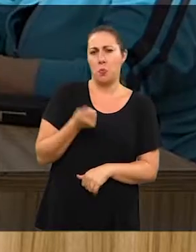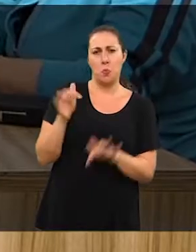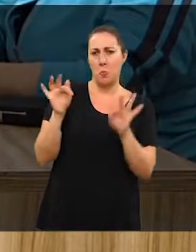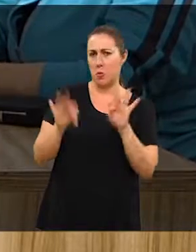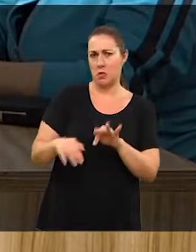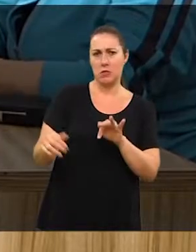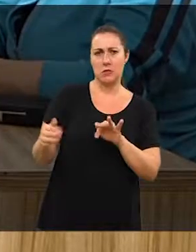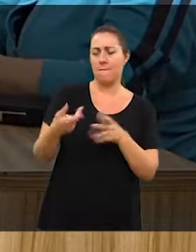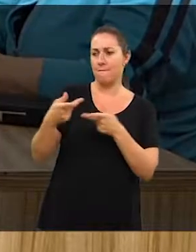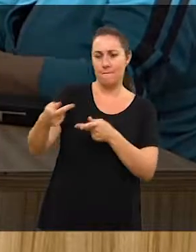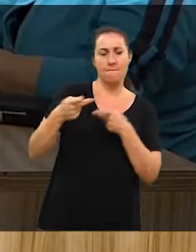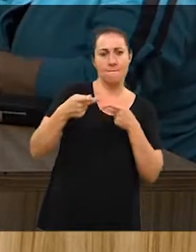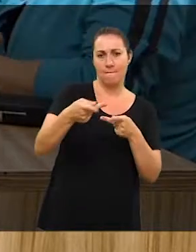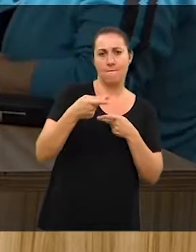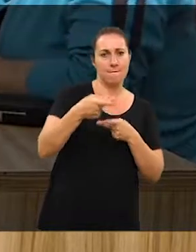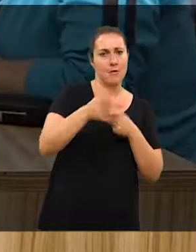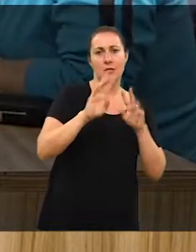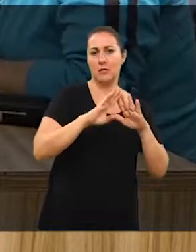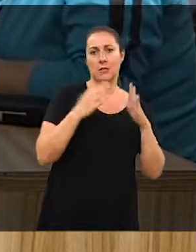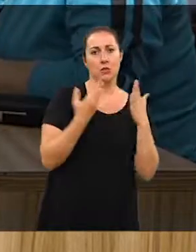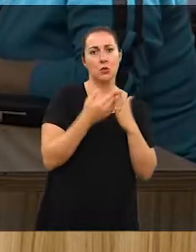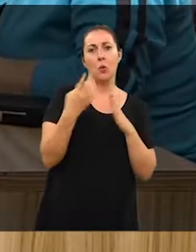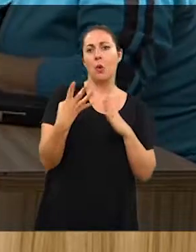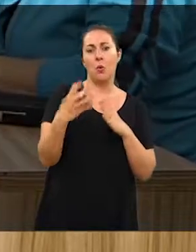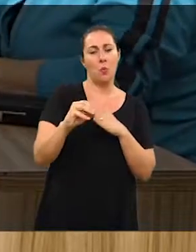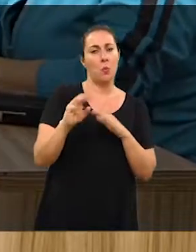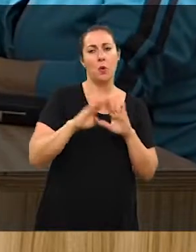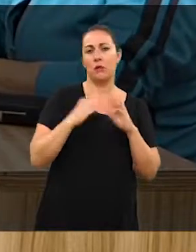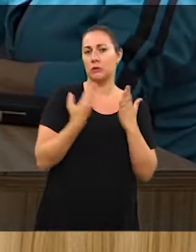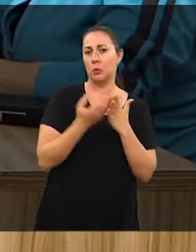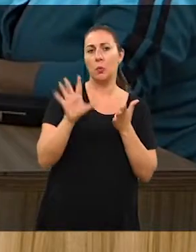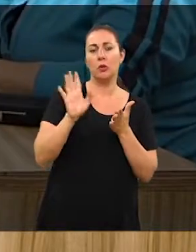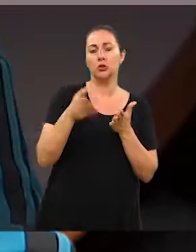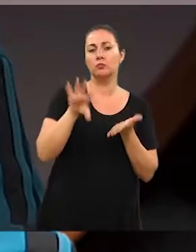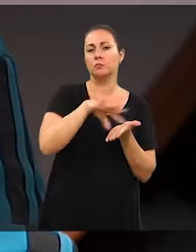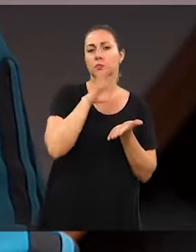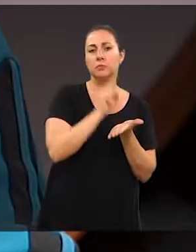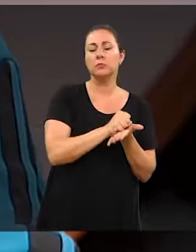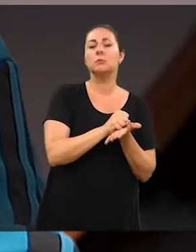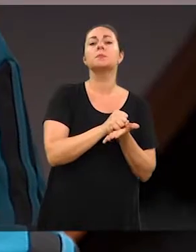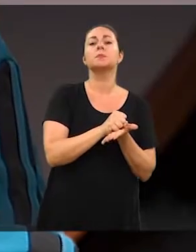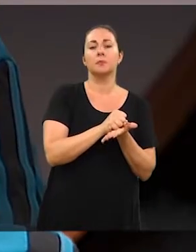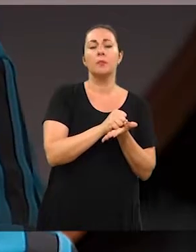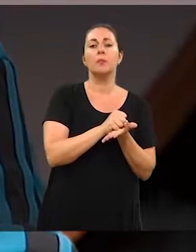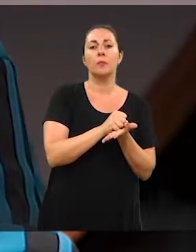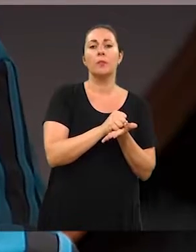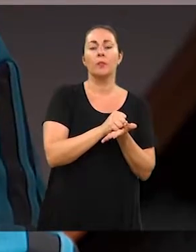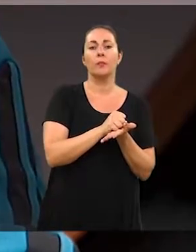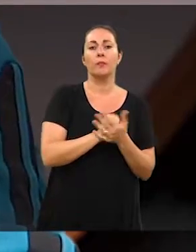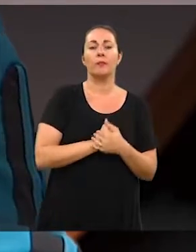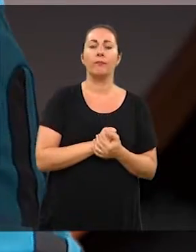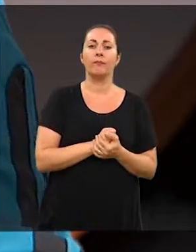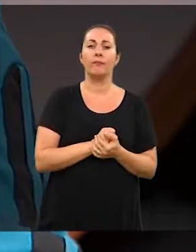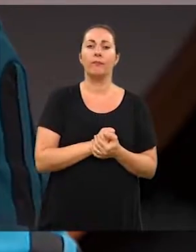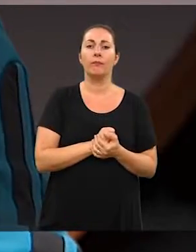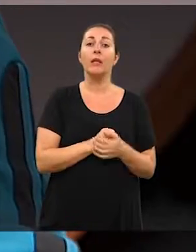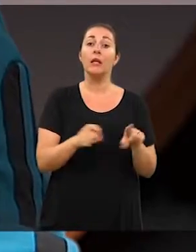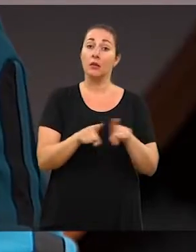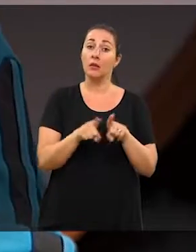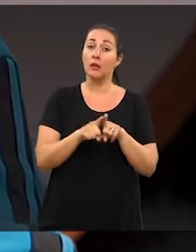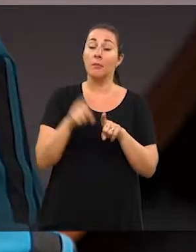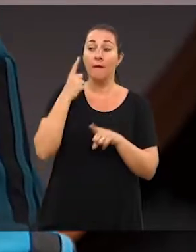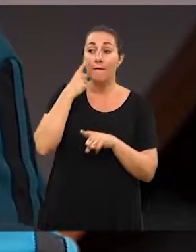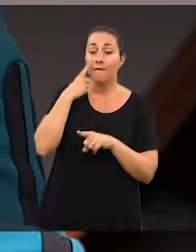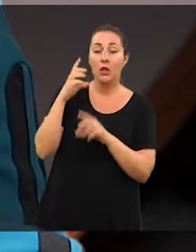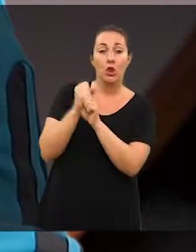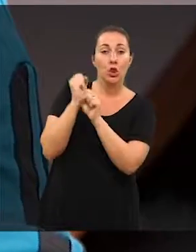já está quase encerrado, todas as visitas nas 40 escolas inscritas, né? E separando, obviamente, lá para